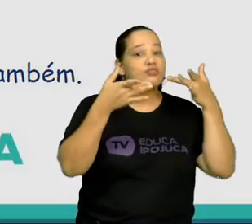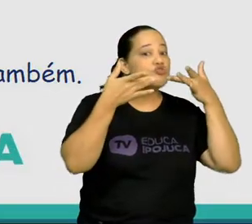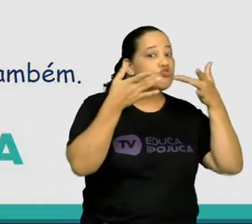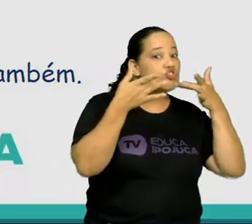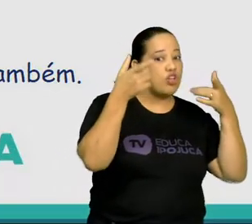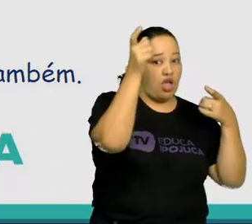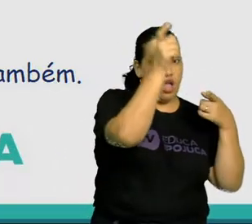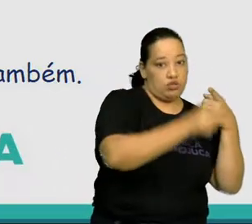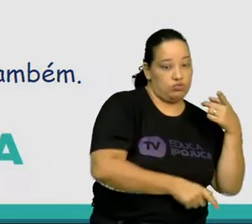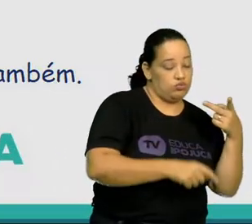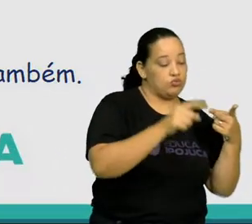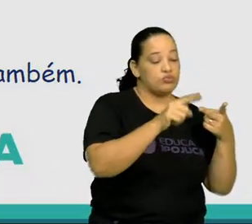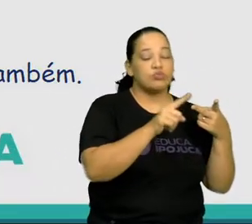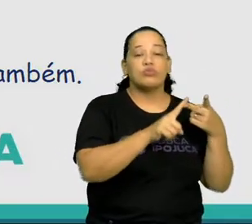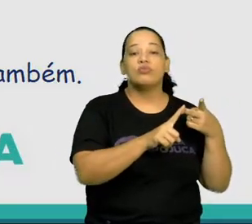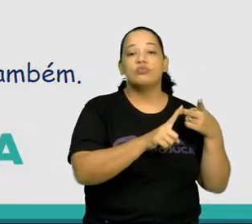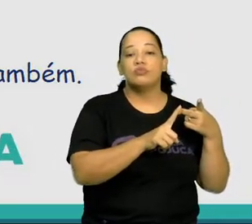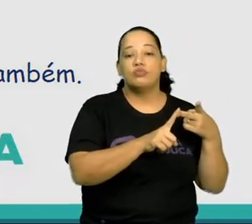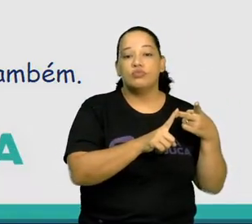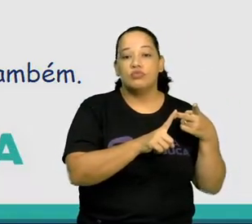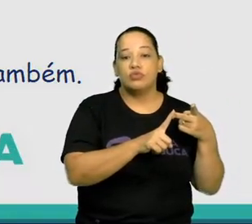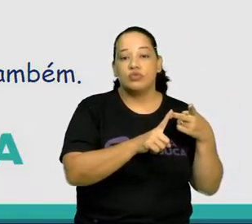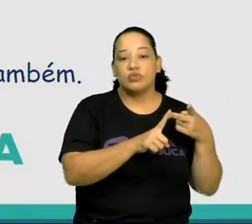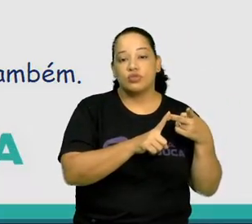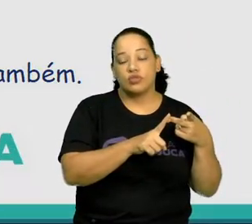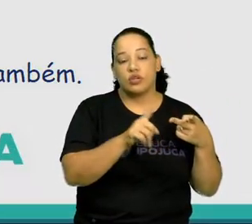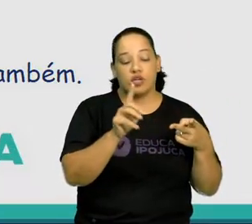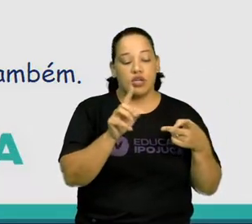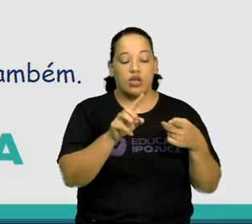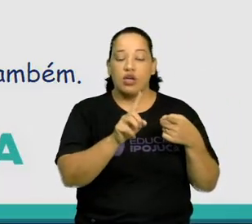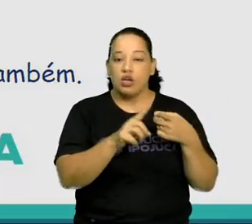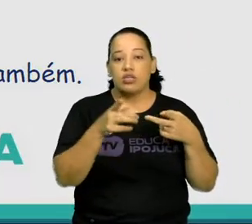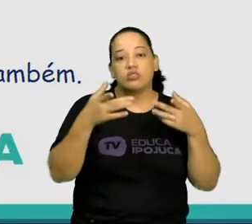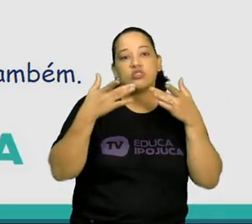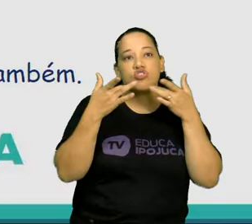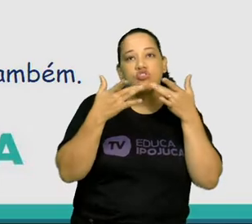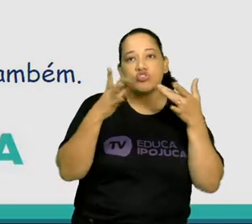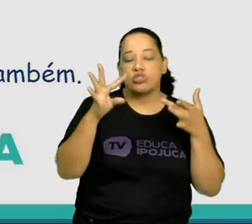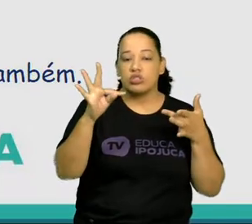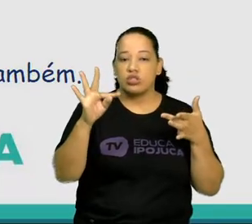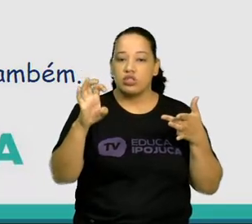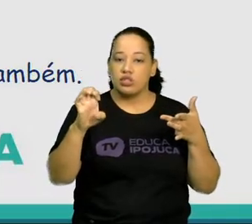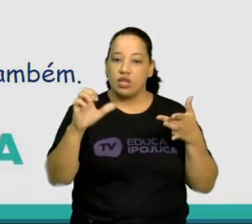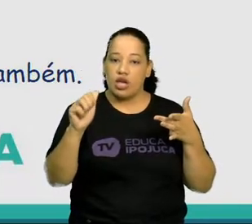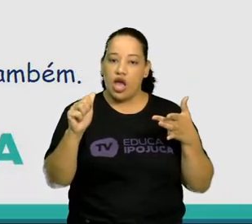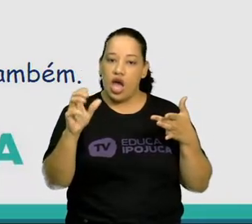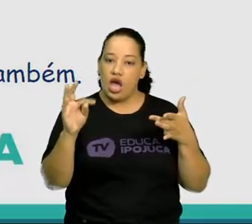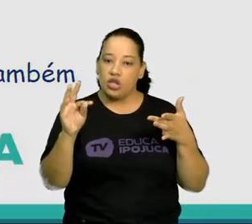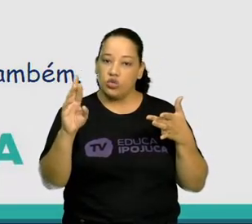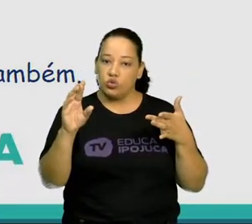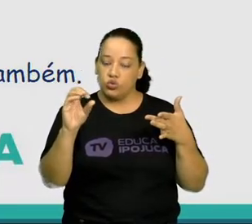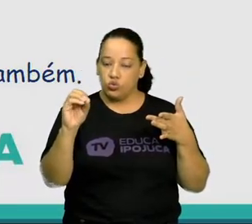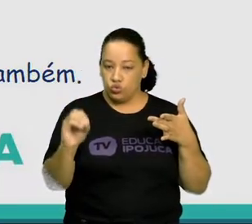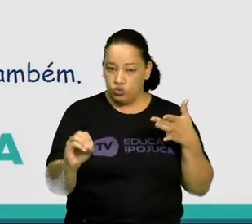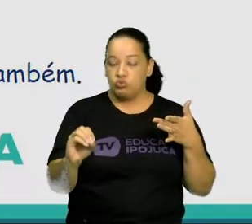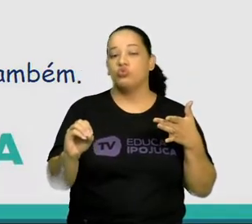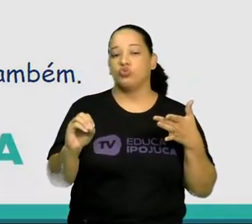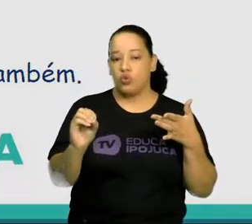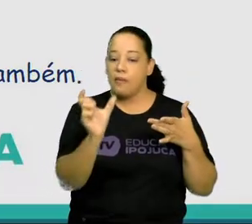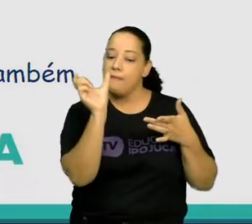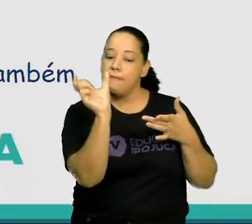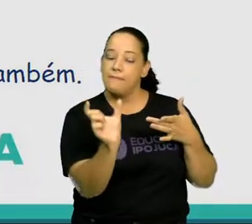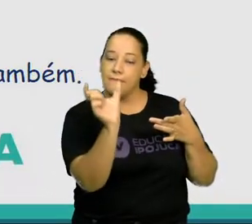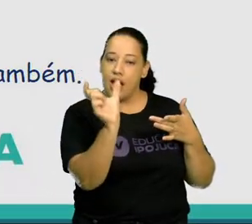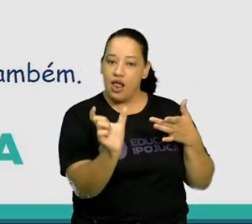teatro, ok? O teatro. É, a palavra teatro vem do grego e significa lugar de onde